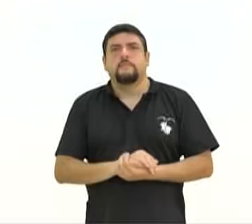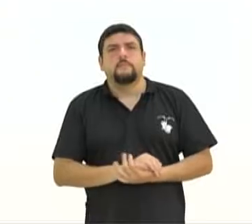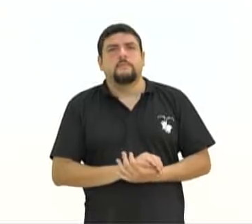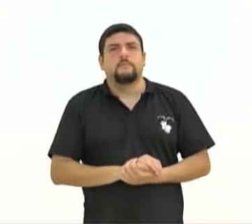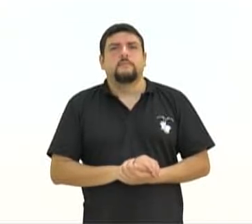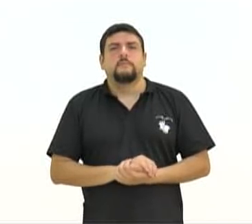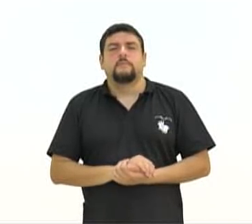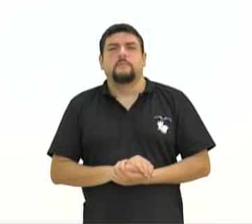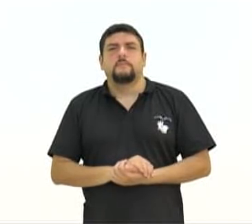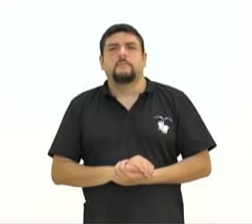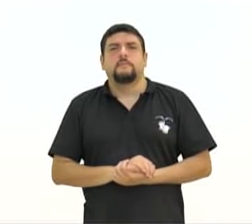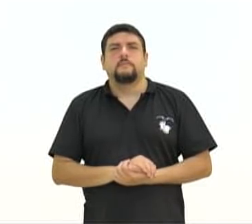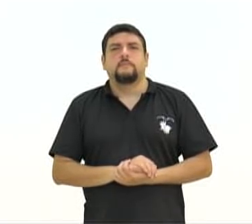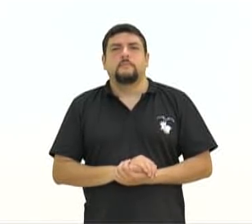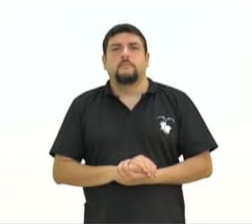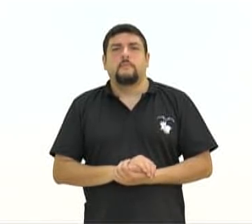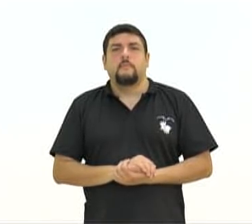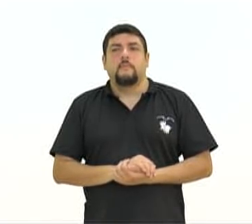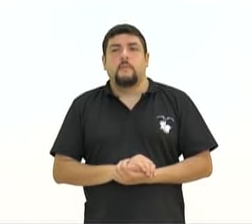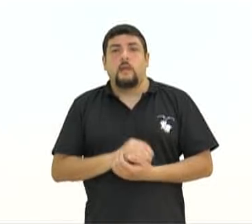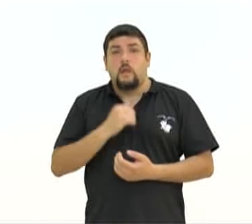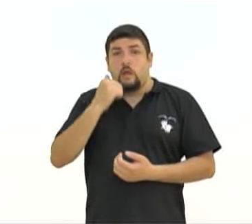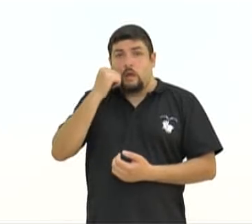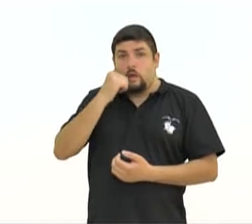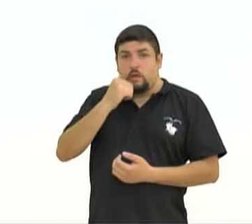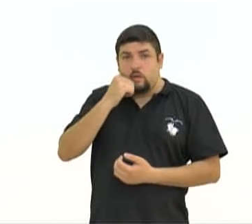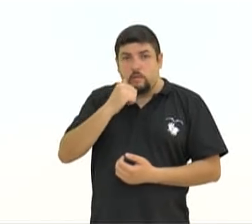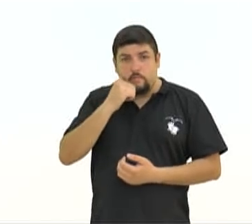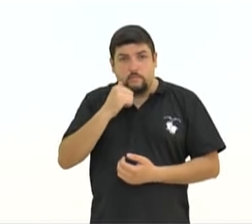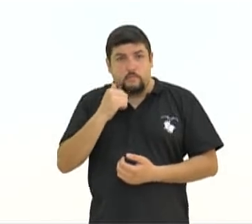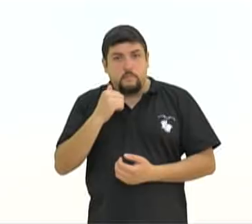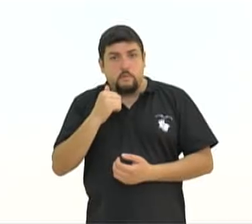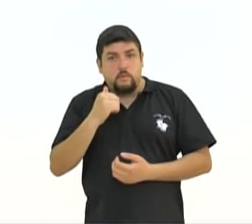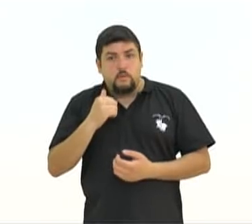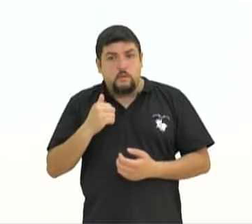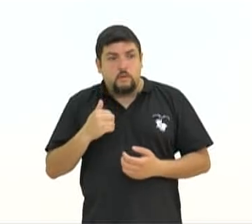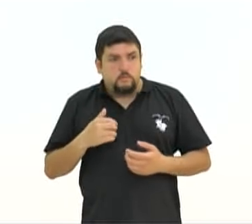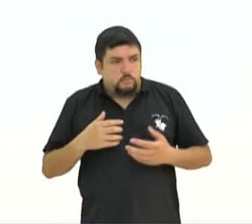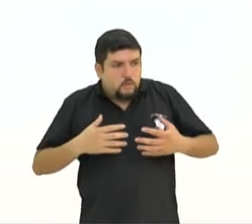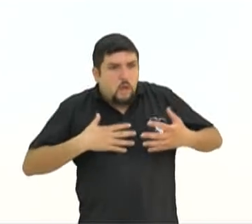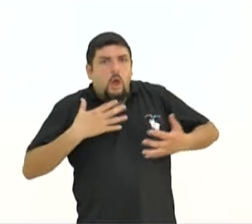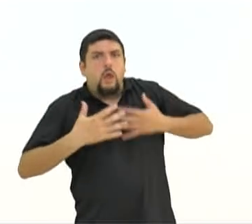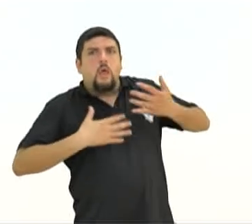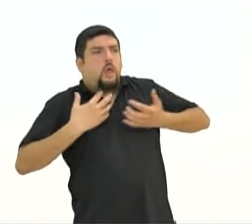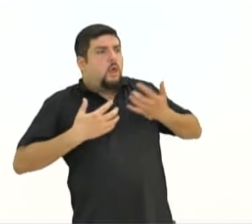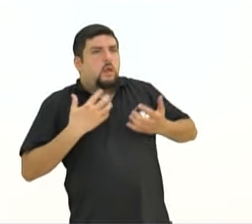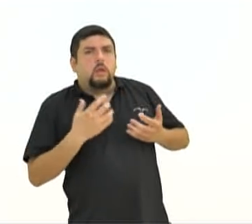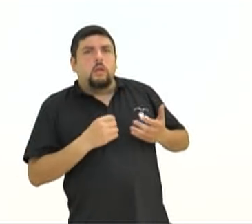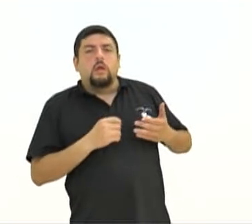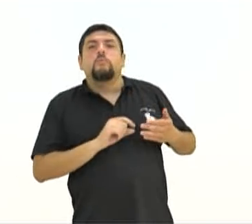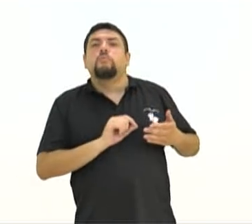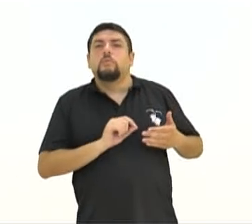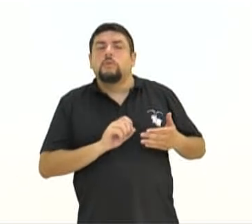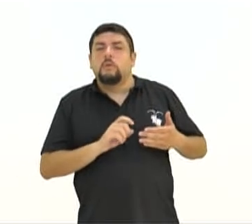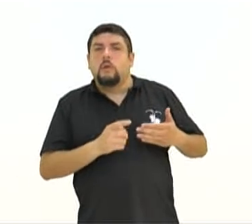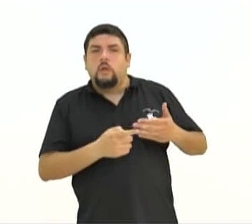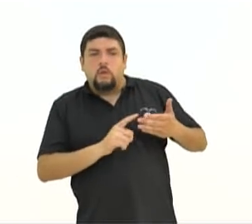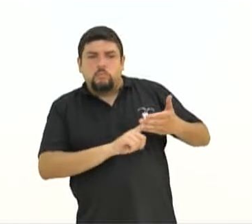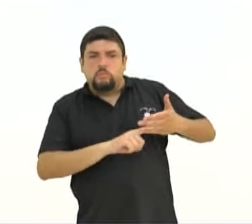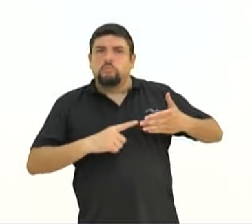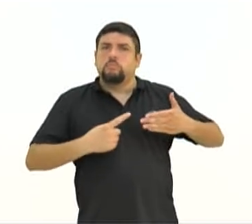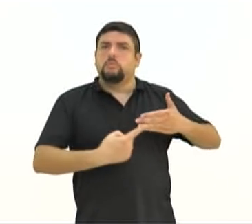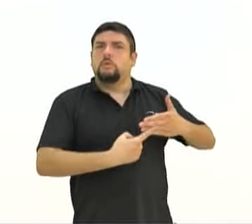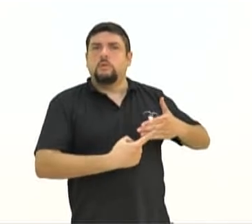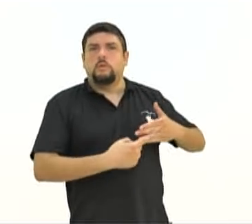verem, né? Então, o fato da bibliotecária considerar a linguagem no sentido real, no sentido denotativo, né, e questionar